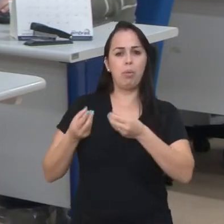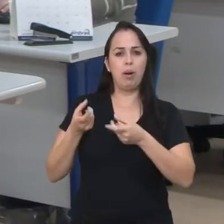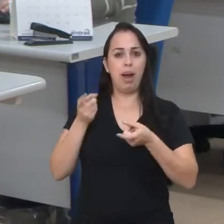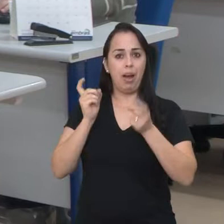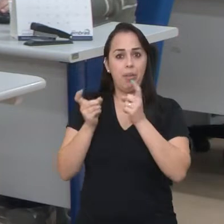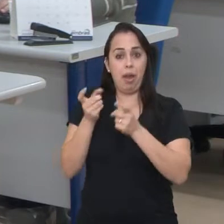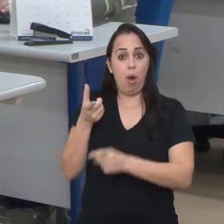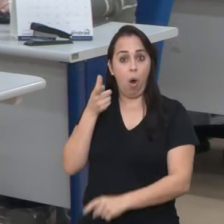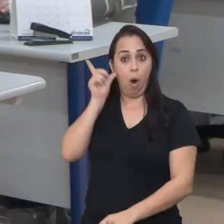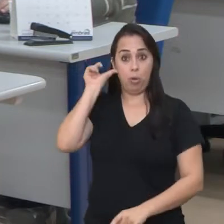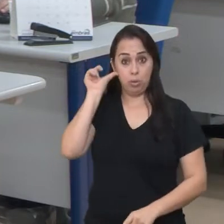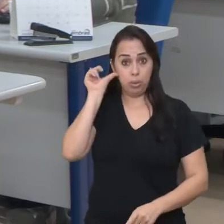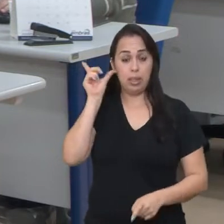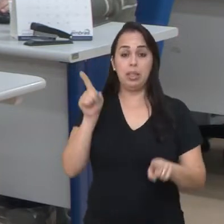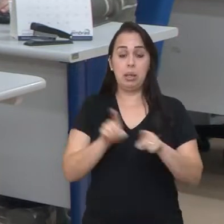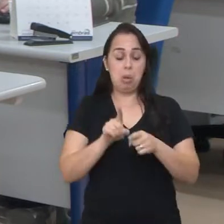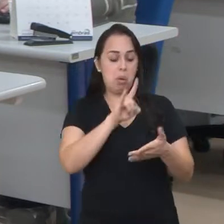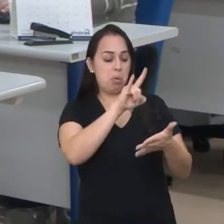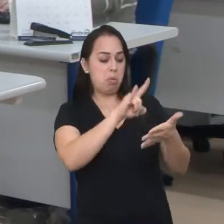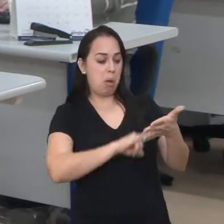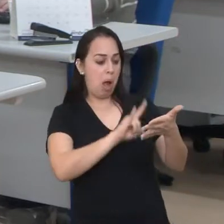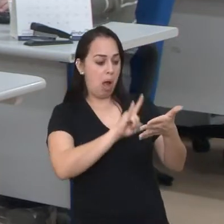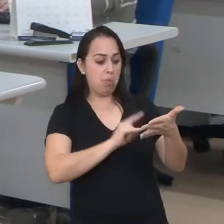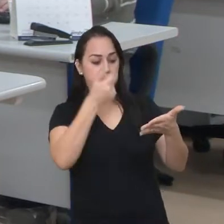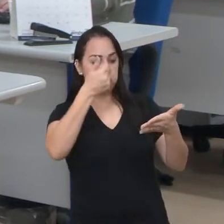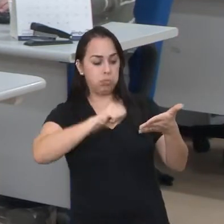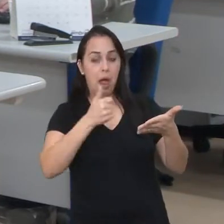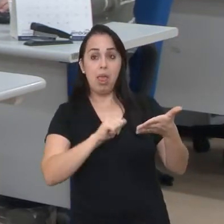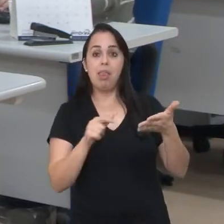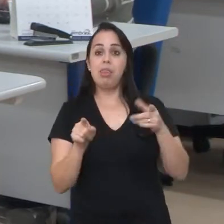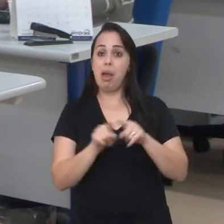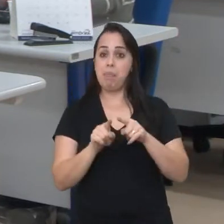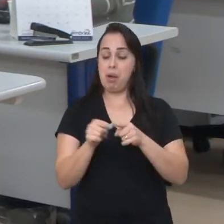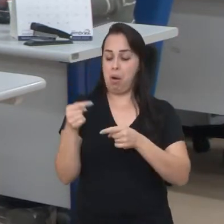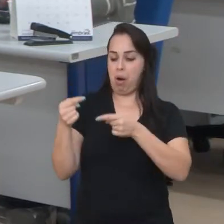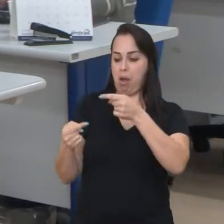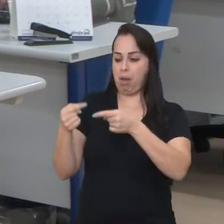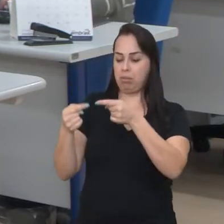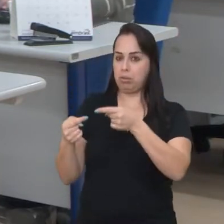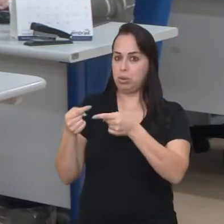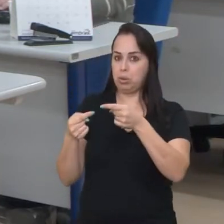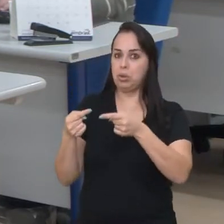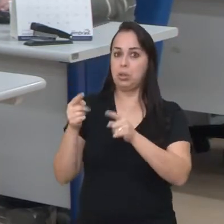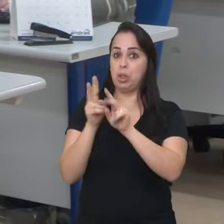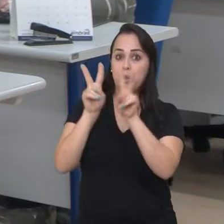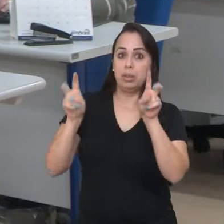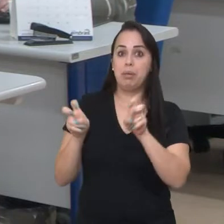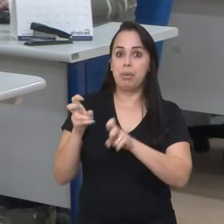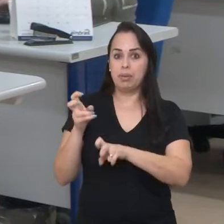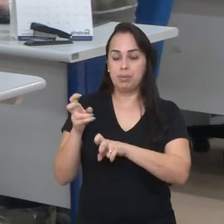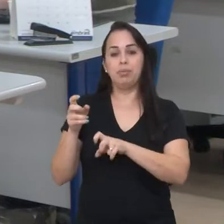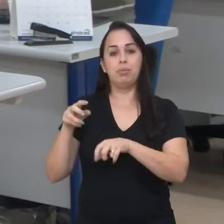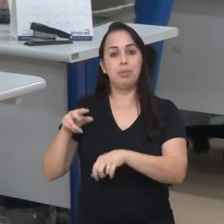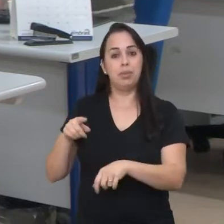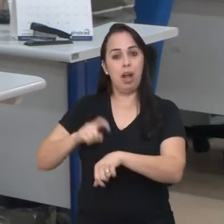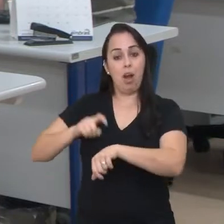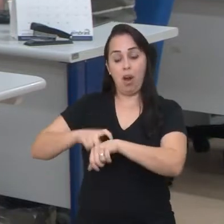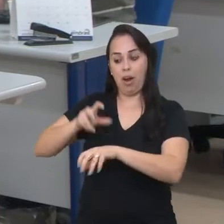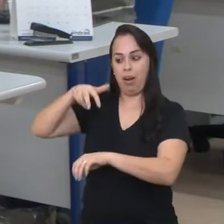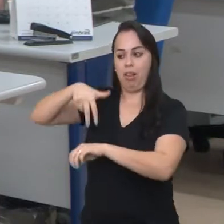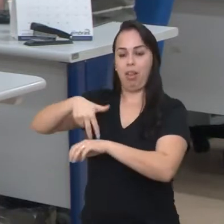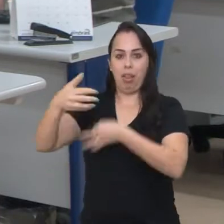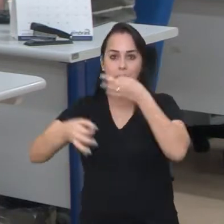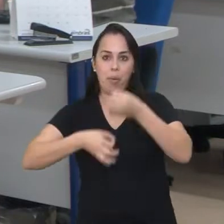terça-feira. Além da apreciação de documentos, os trabalhos em plenário contaram com um debate de assuntos de interesse público durante o pinga-fogo.